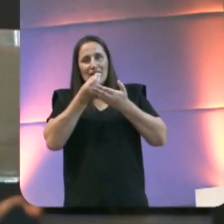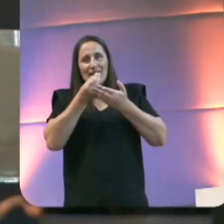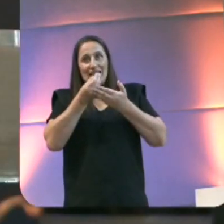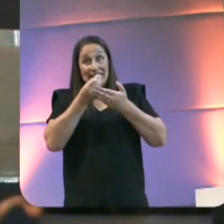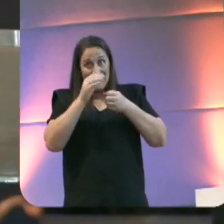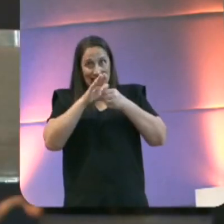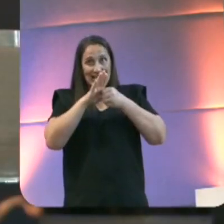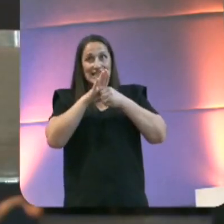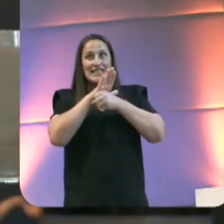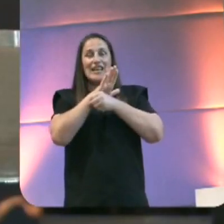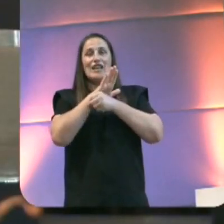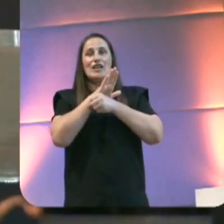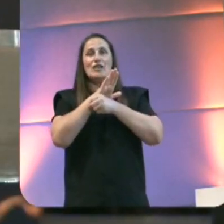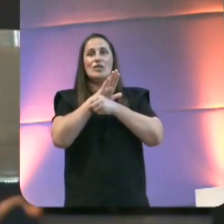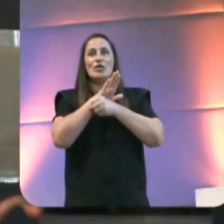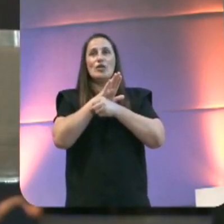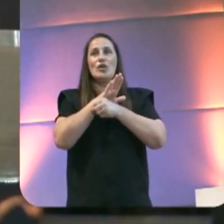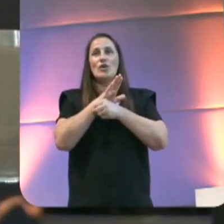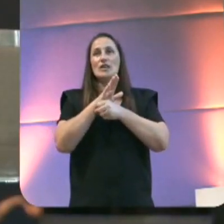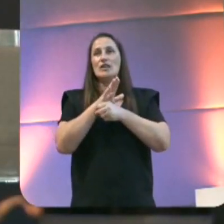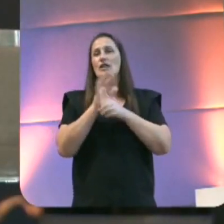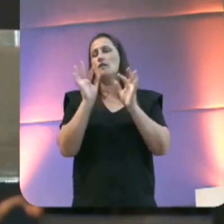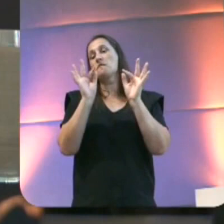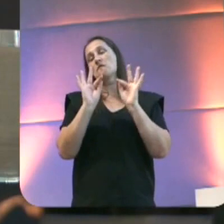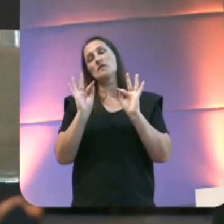só contente com o que tem na lamparina?